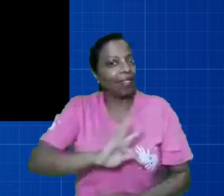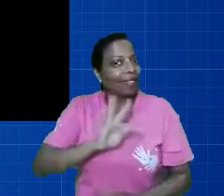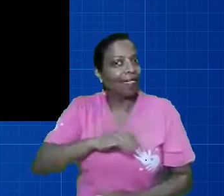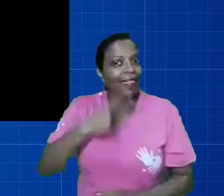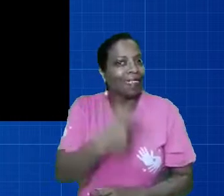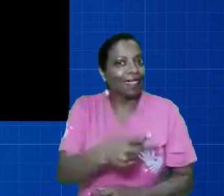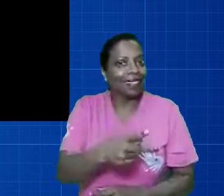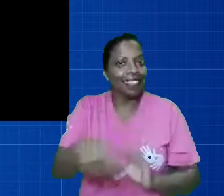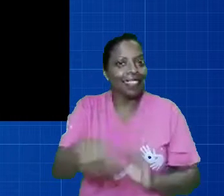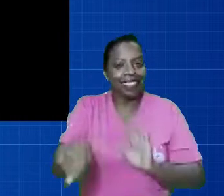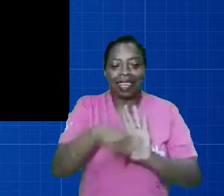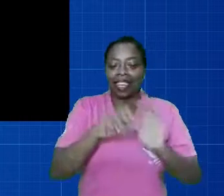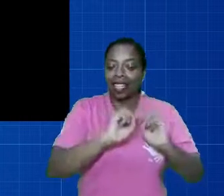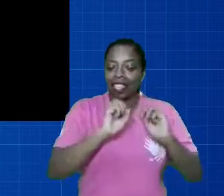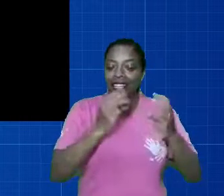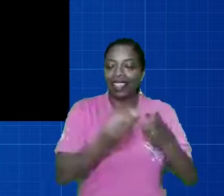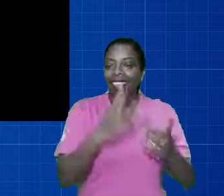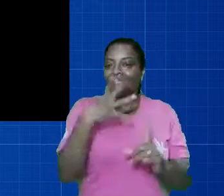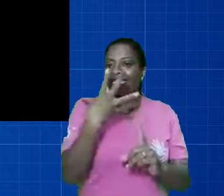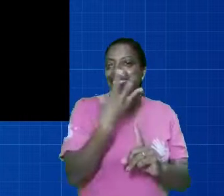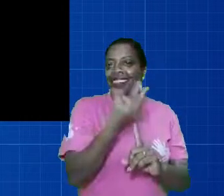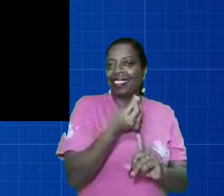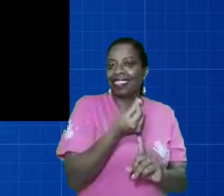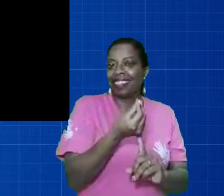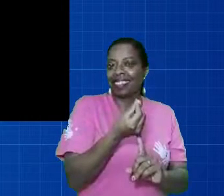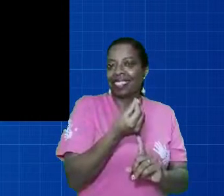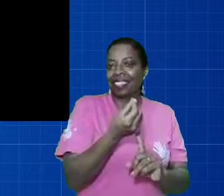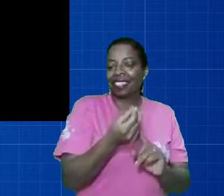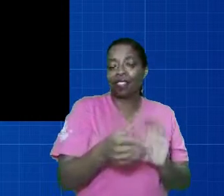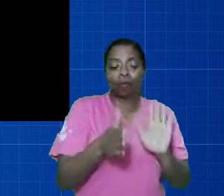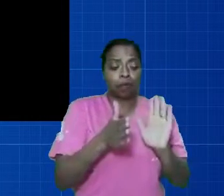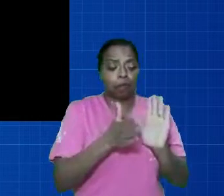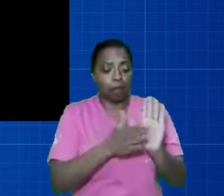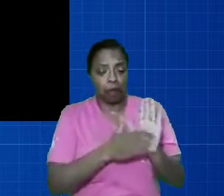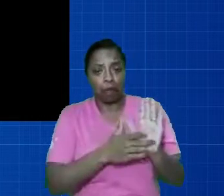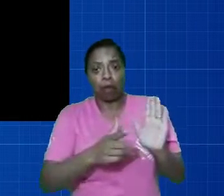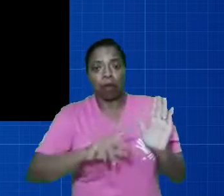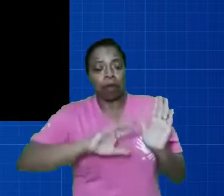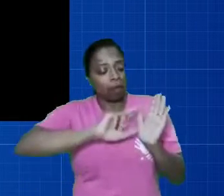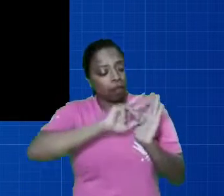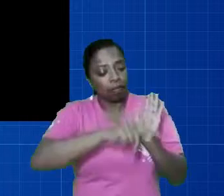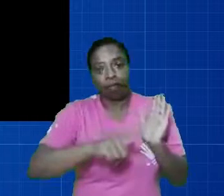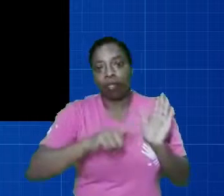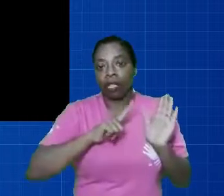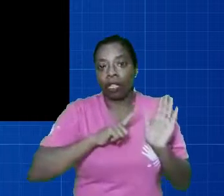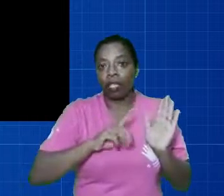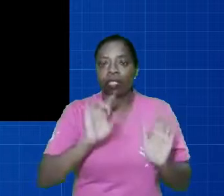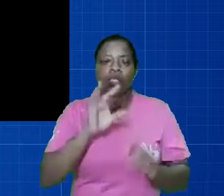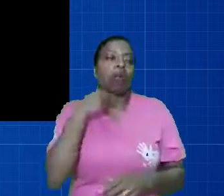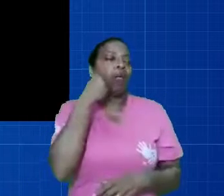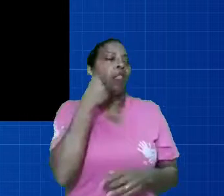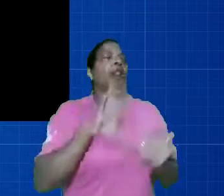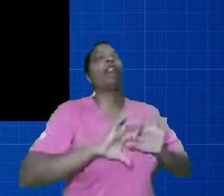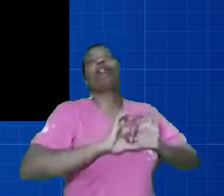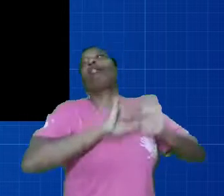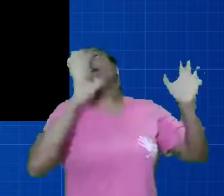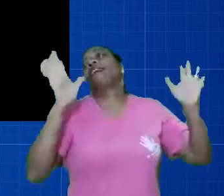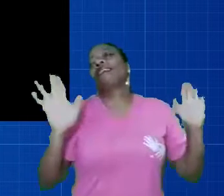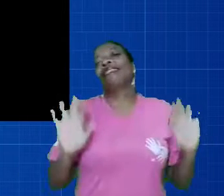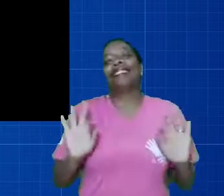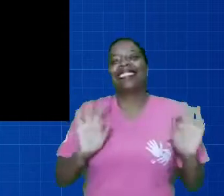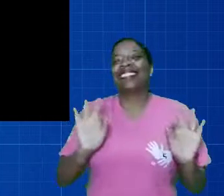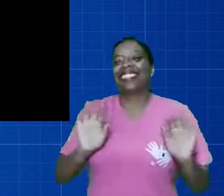sempre fundamentada em algum tipo de proposta, né? Não era só um experimentar livremente, né?